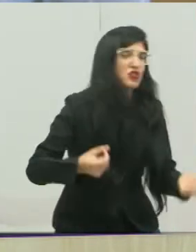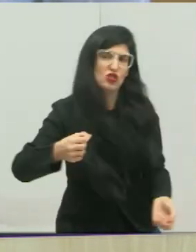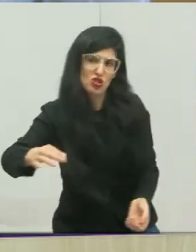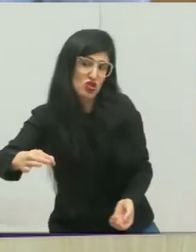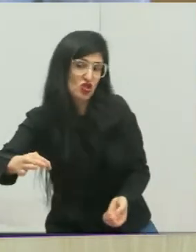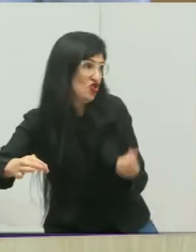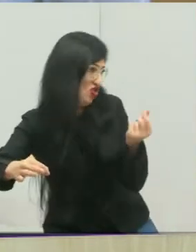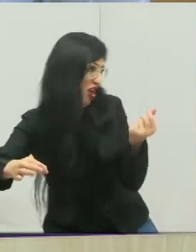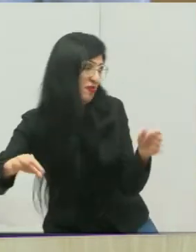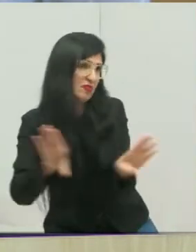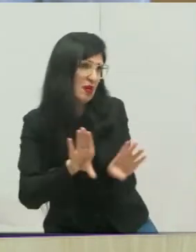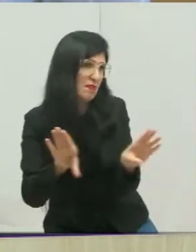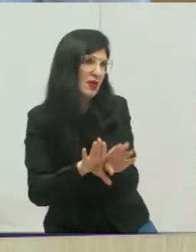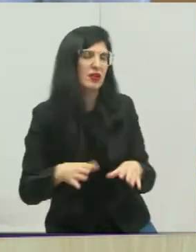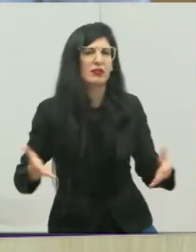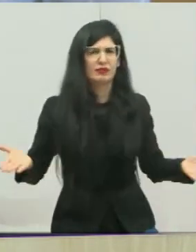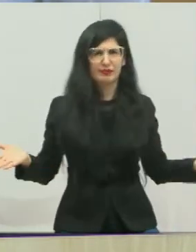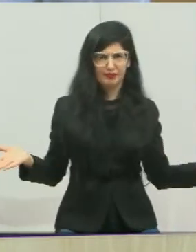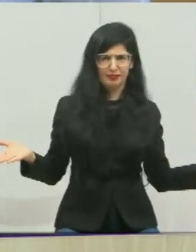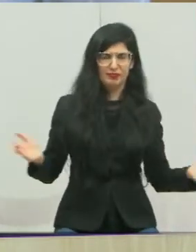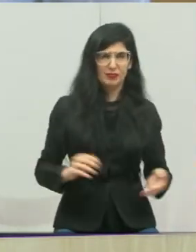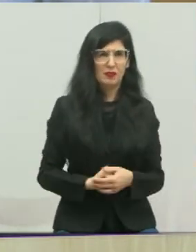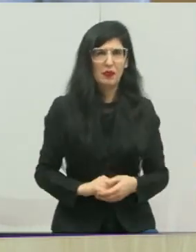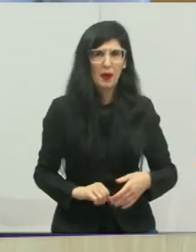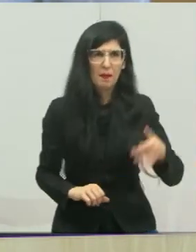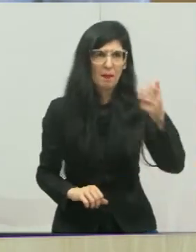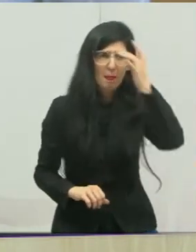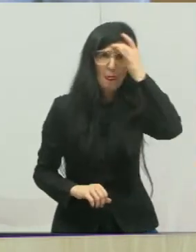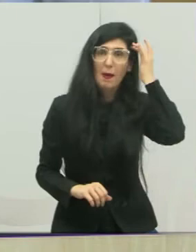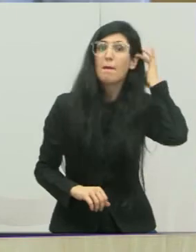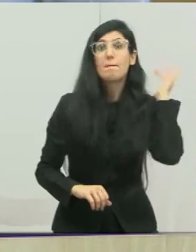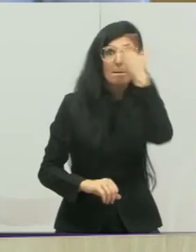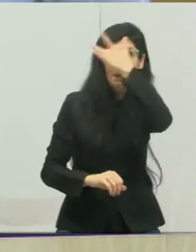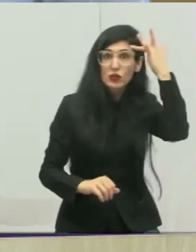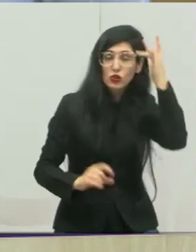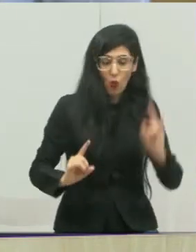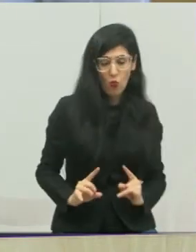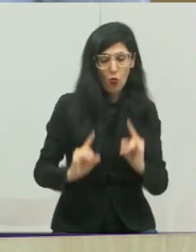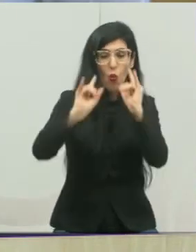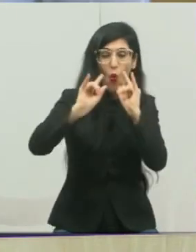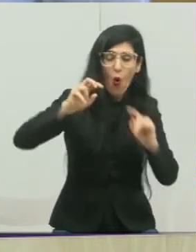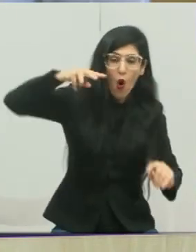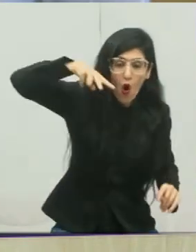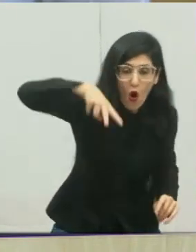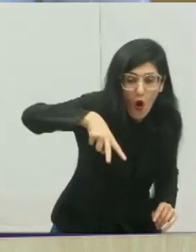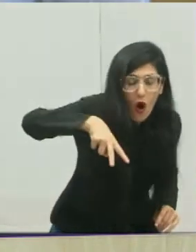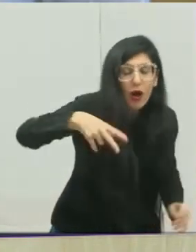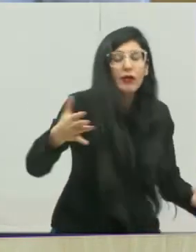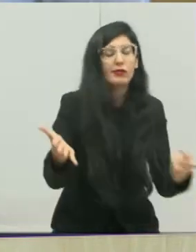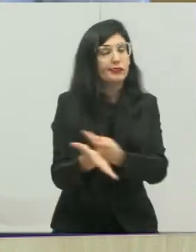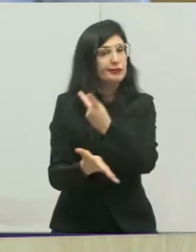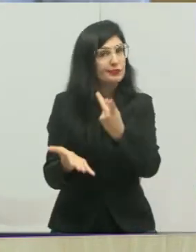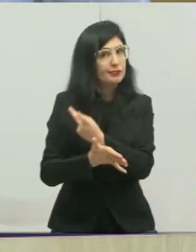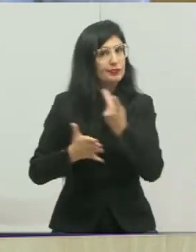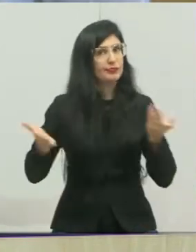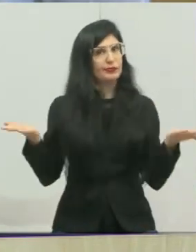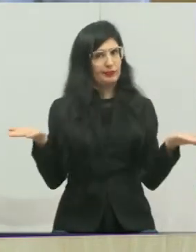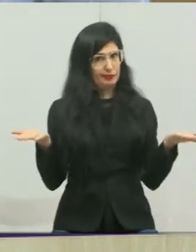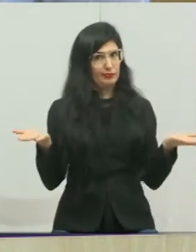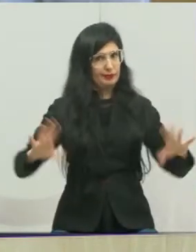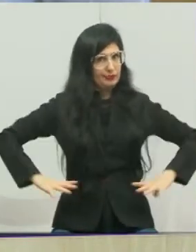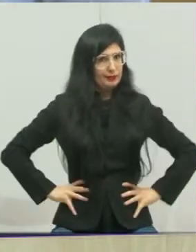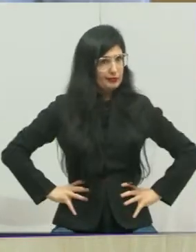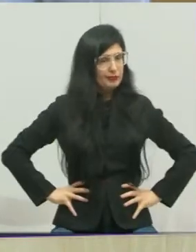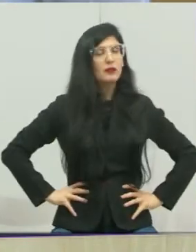desvaloriza o imóvel, o que já é sentido pelos condôminos ali residentes. Considerando as especificações contidas na